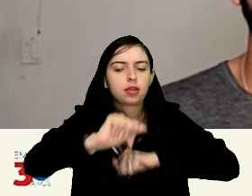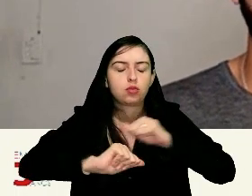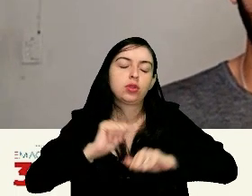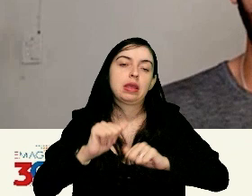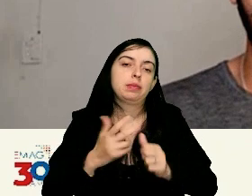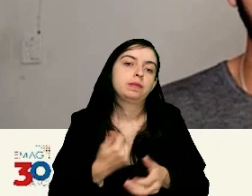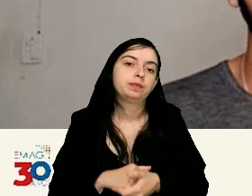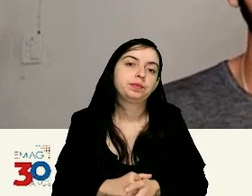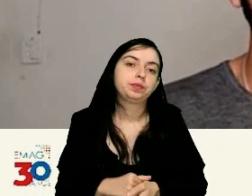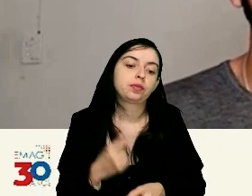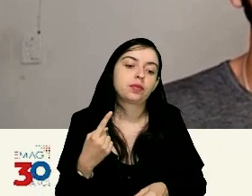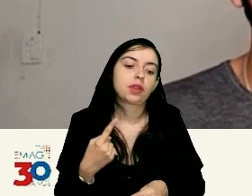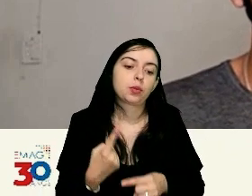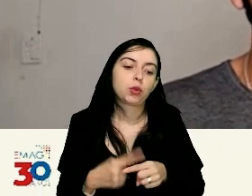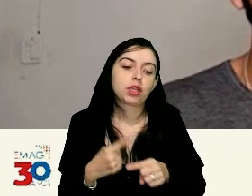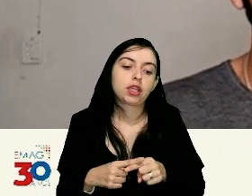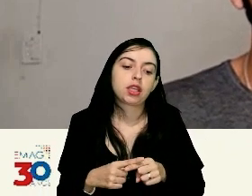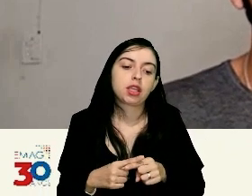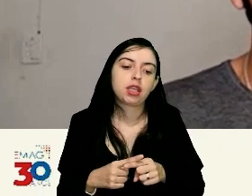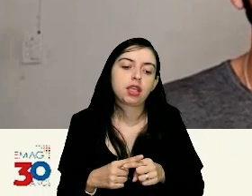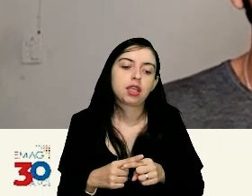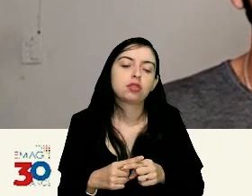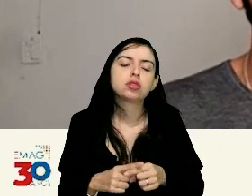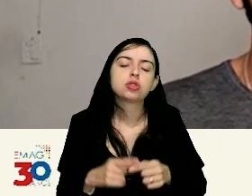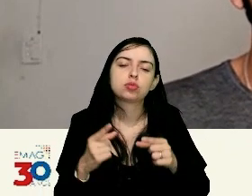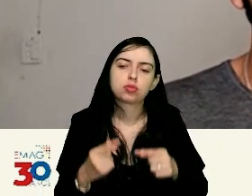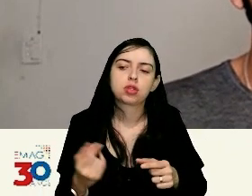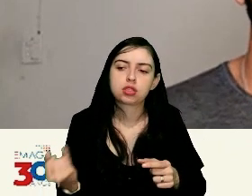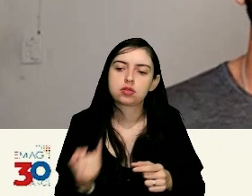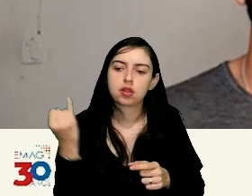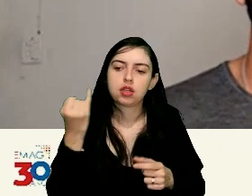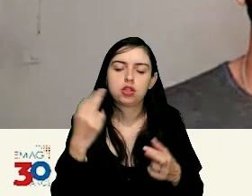nós ocupamos os principais lugares de poder na sociedade,